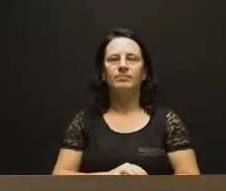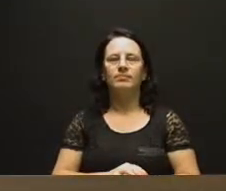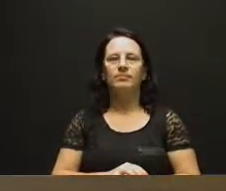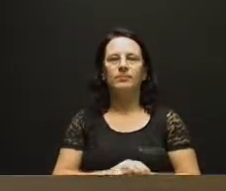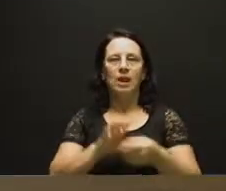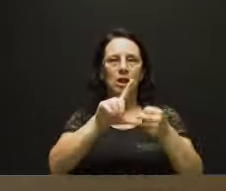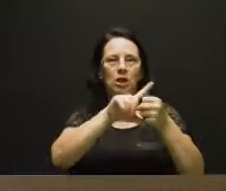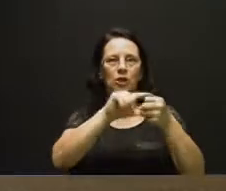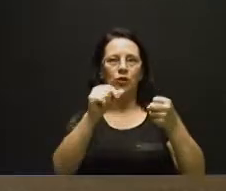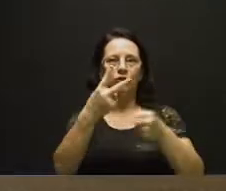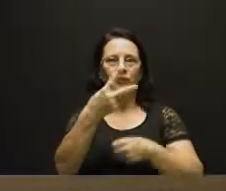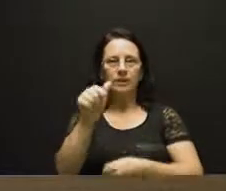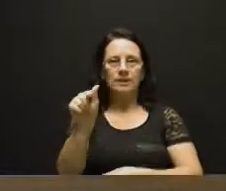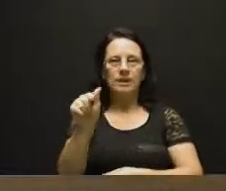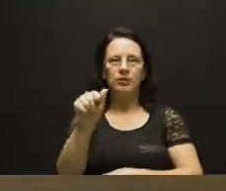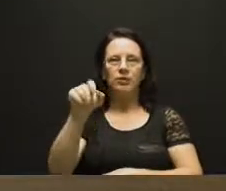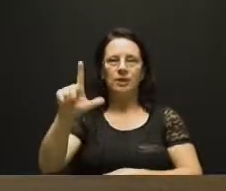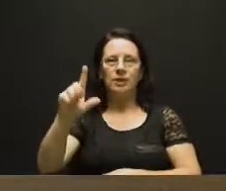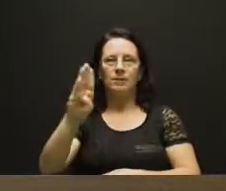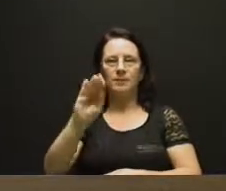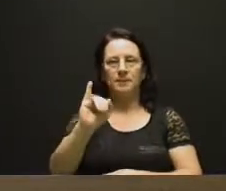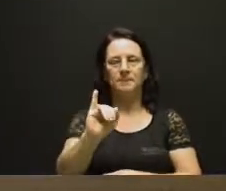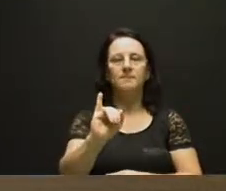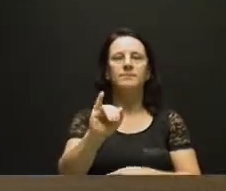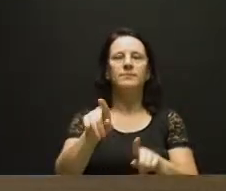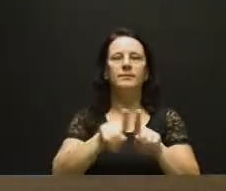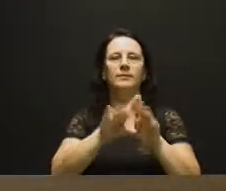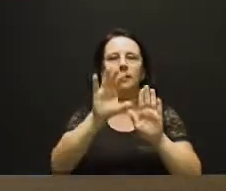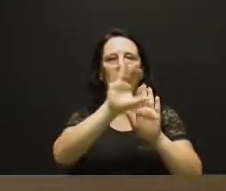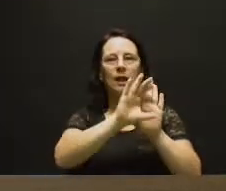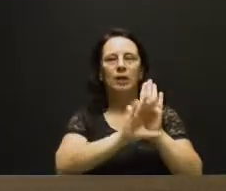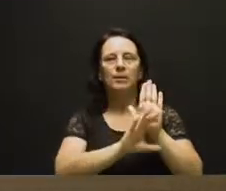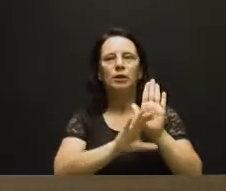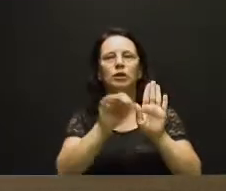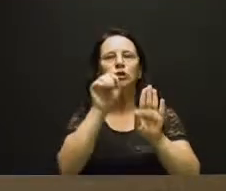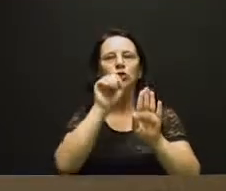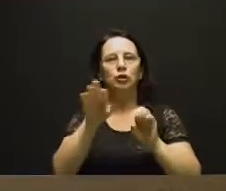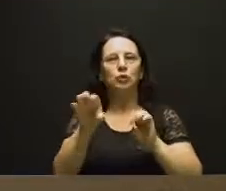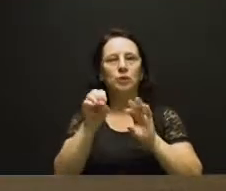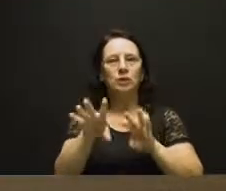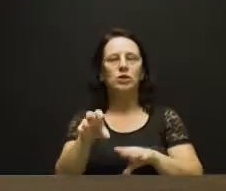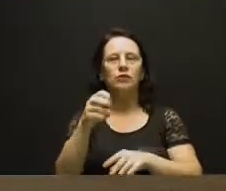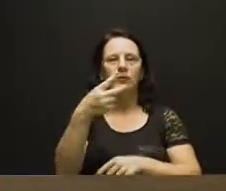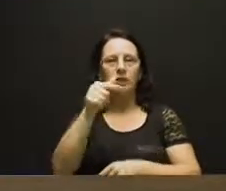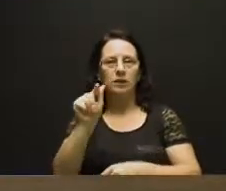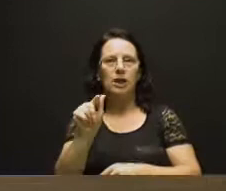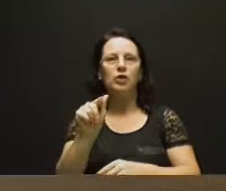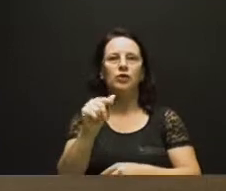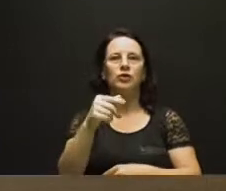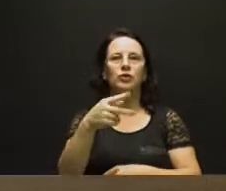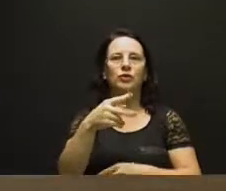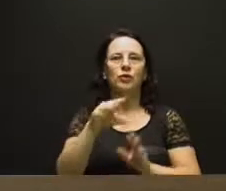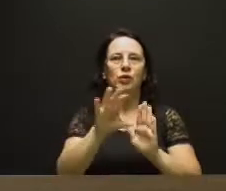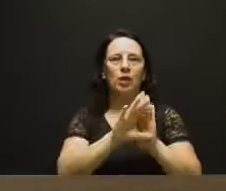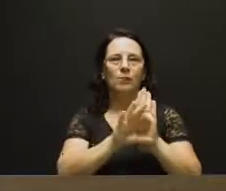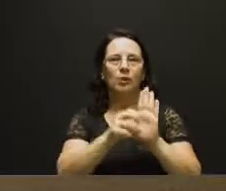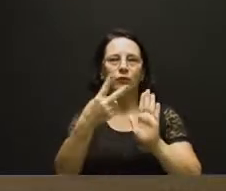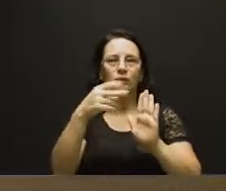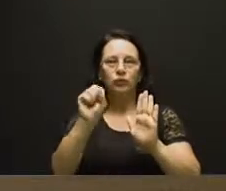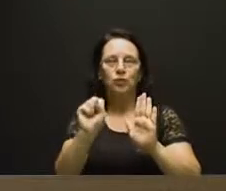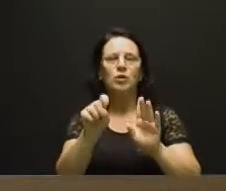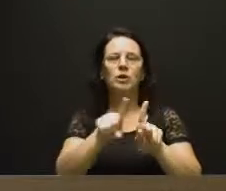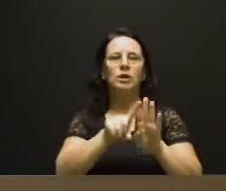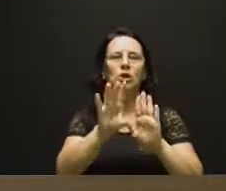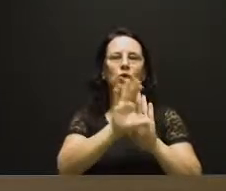artigo 27 da mbi fala da é o capítulo da educação o 27 e 28 né e disse que a educação constitui se